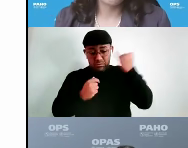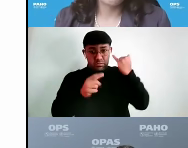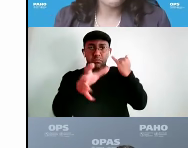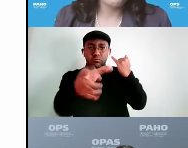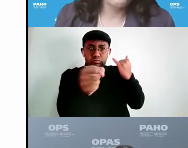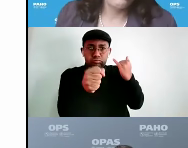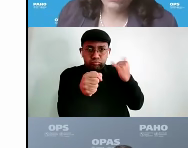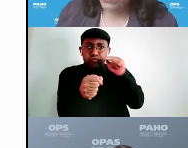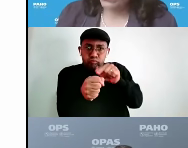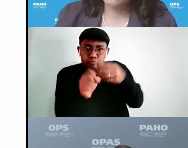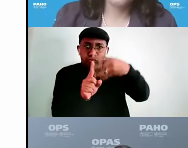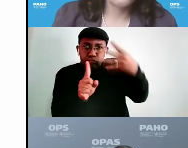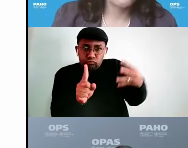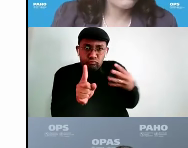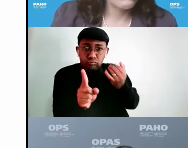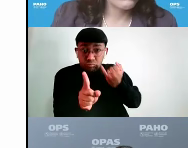opção.